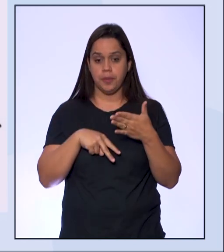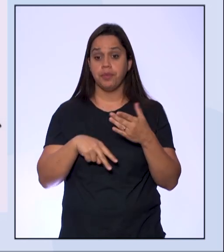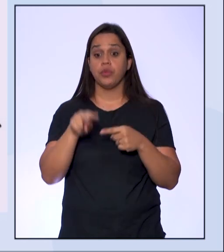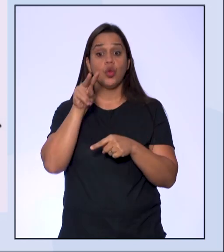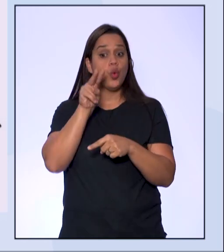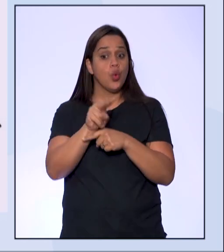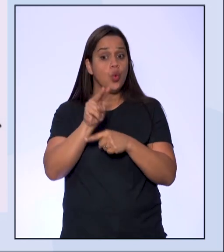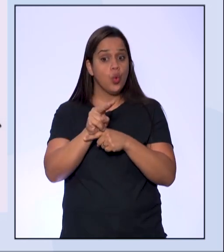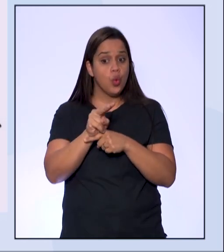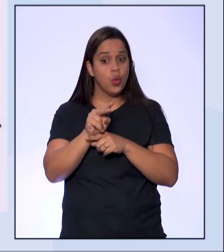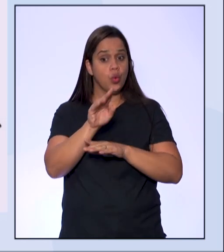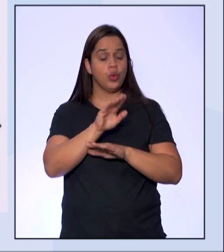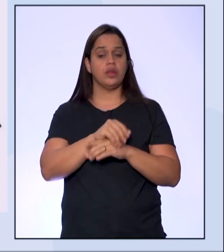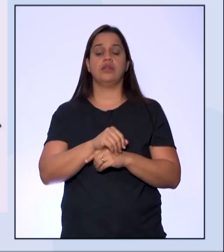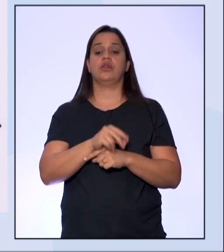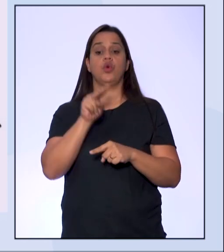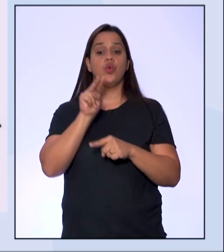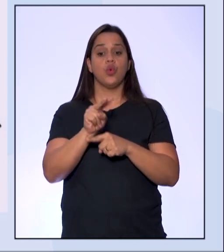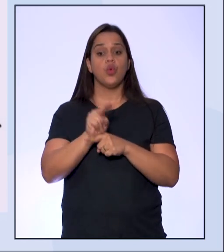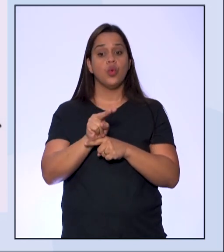cuide-se, a tatuagem